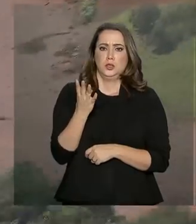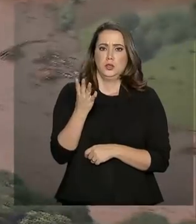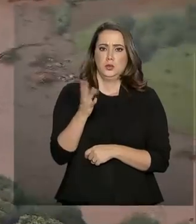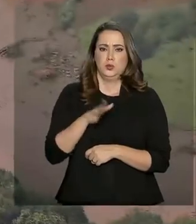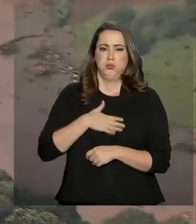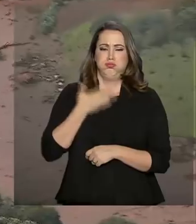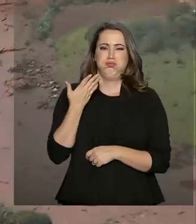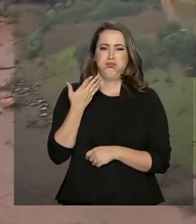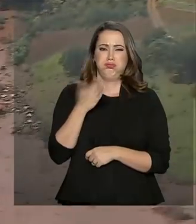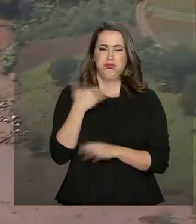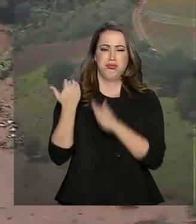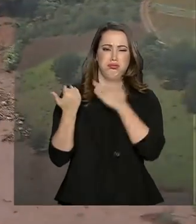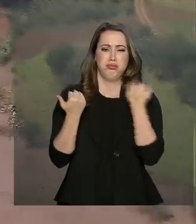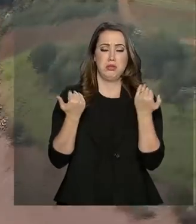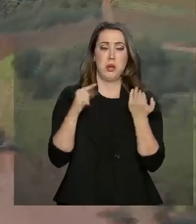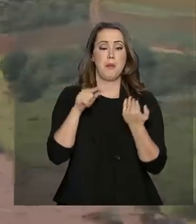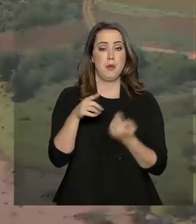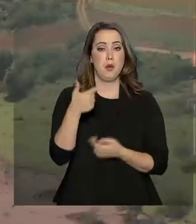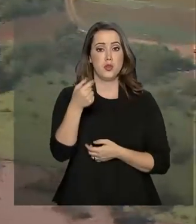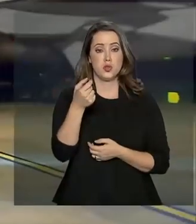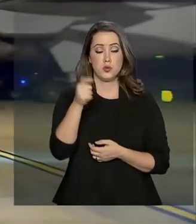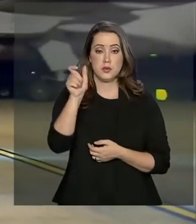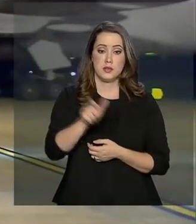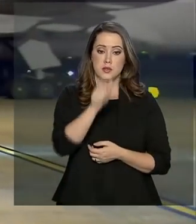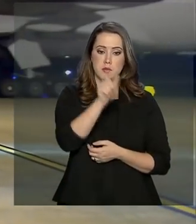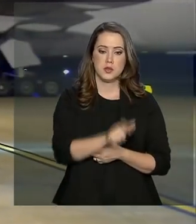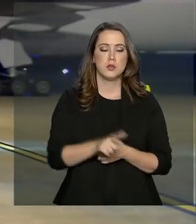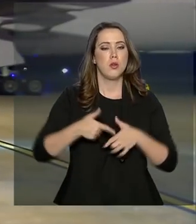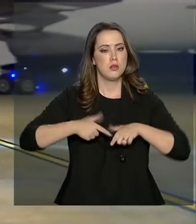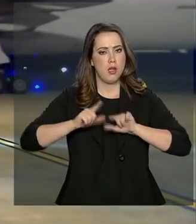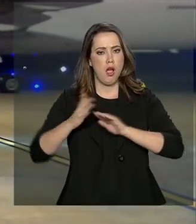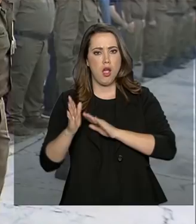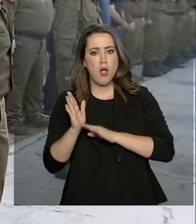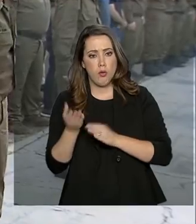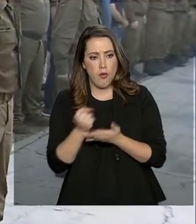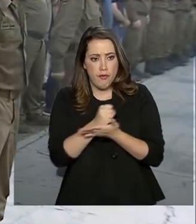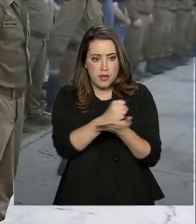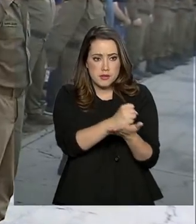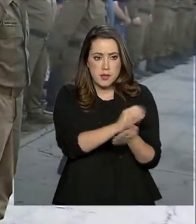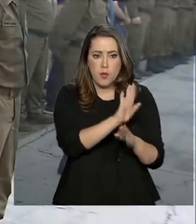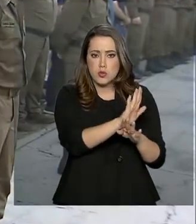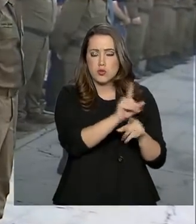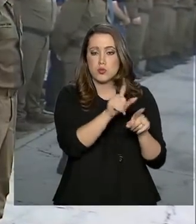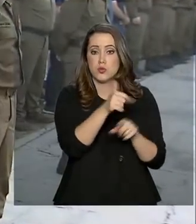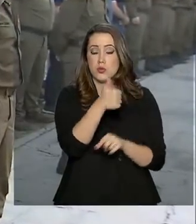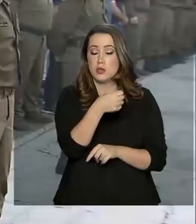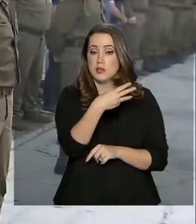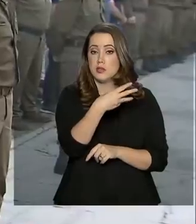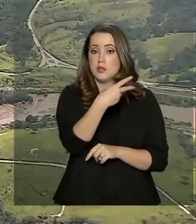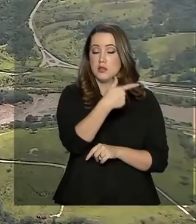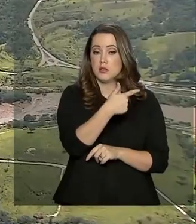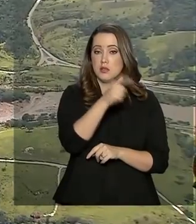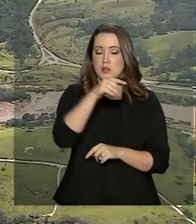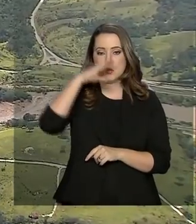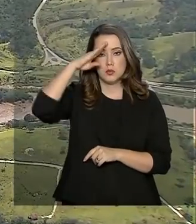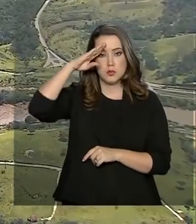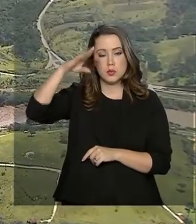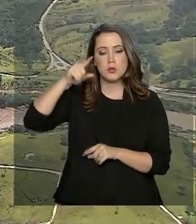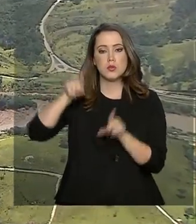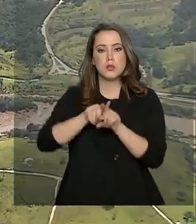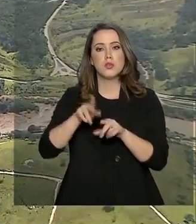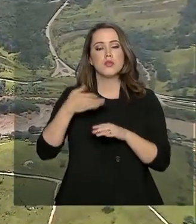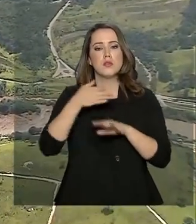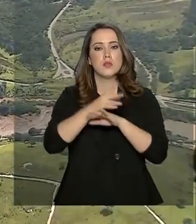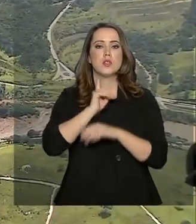que resultou na morte de mais de 200 pessoas, Israel ofereceu ajuda. 132 militares do país foram a Minas